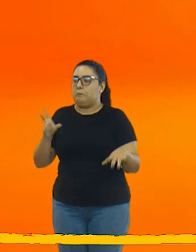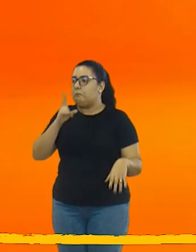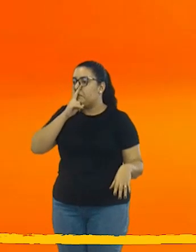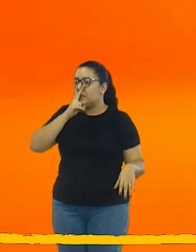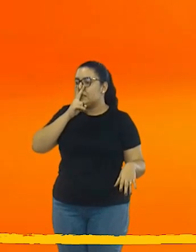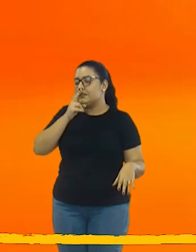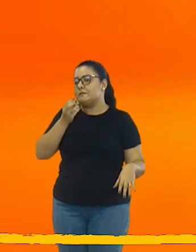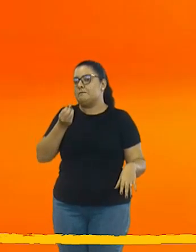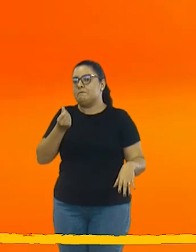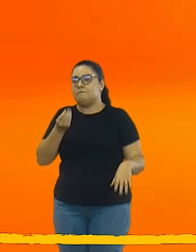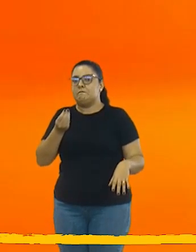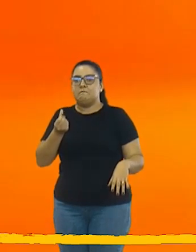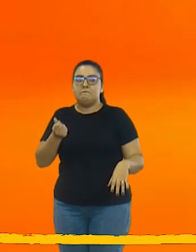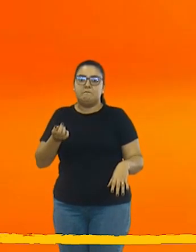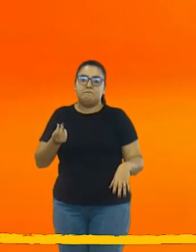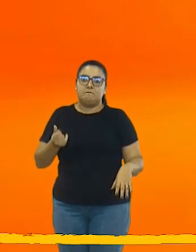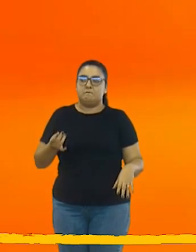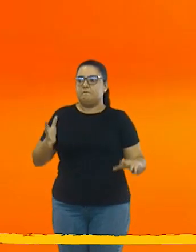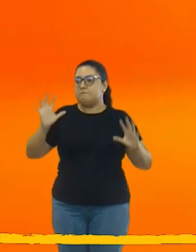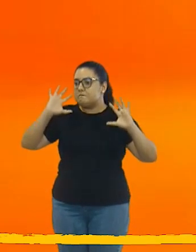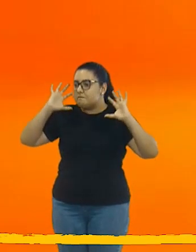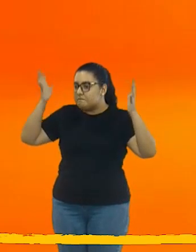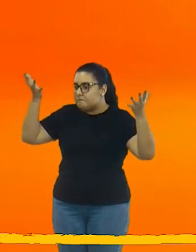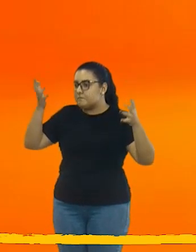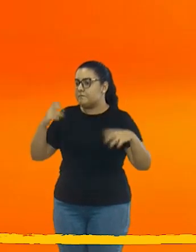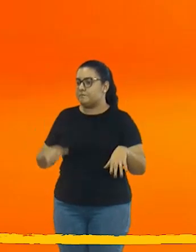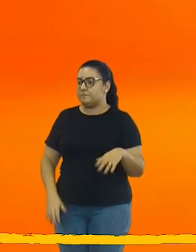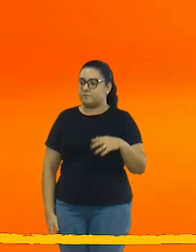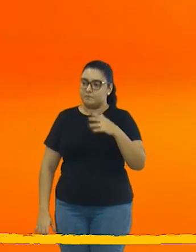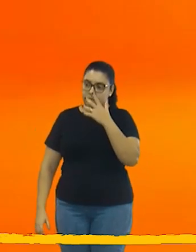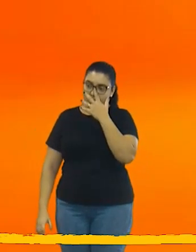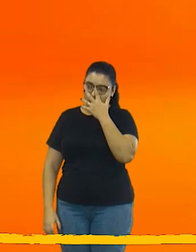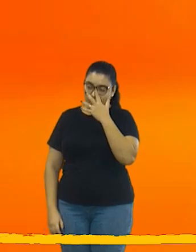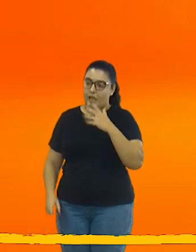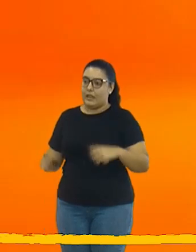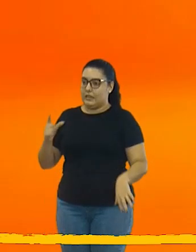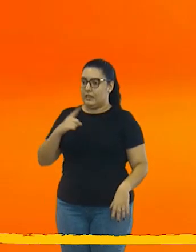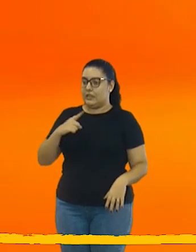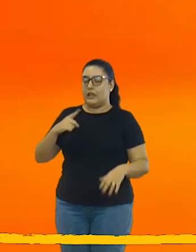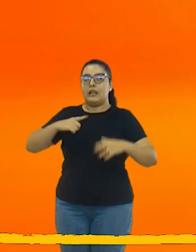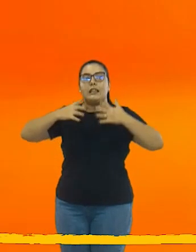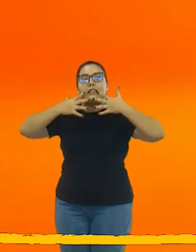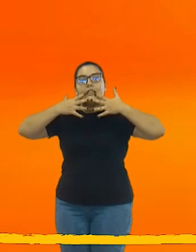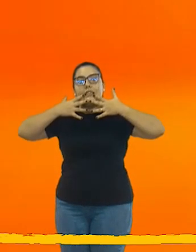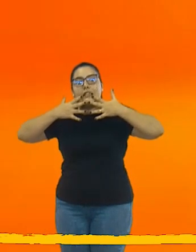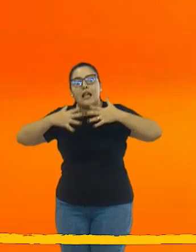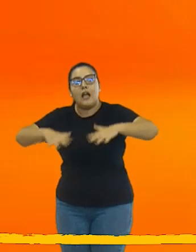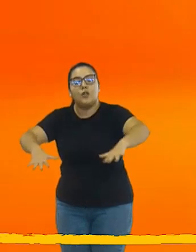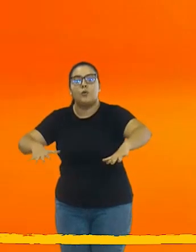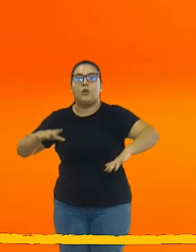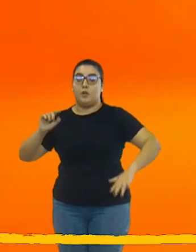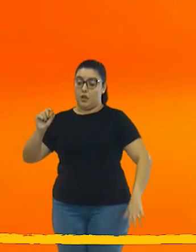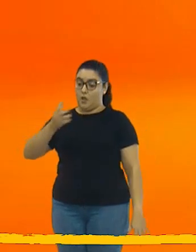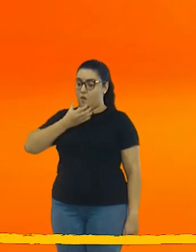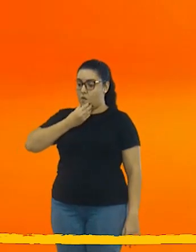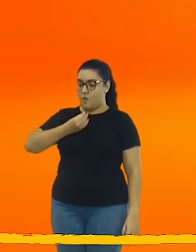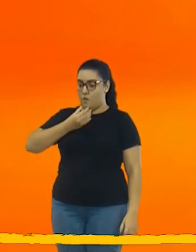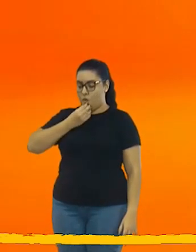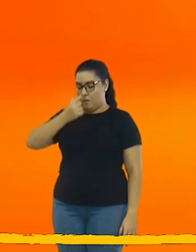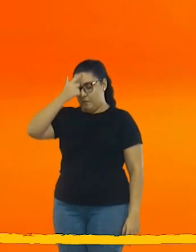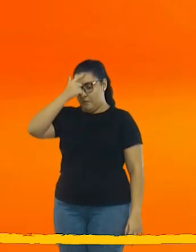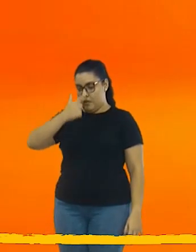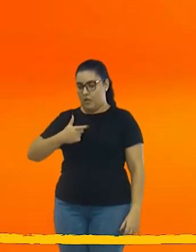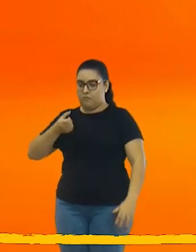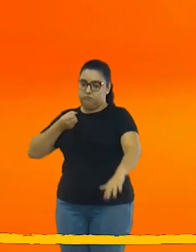condicionante, determinante. Por quê? Porque no naturalismo se parte da premissa de que o homem é um produto